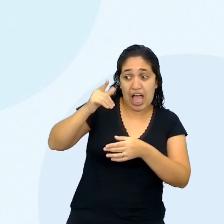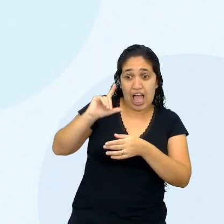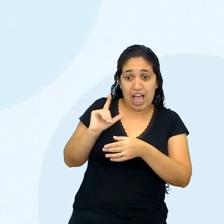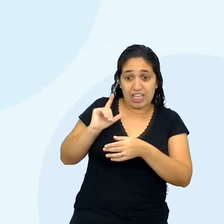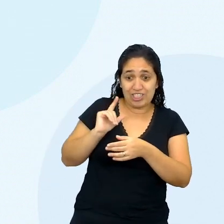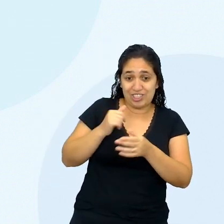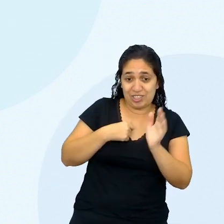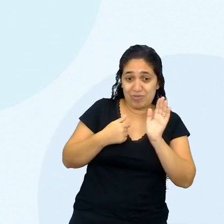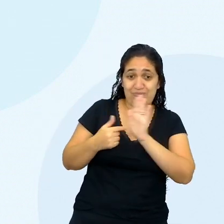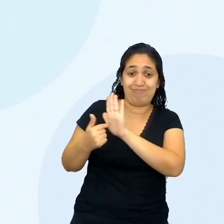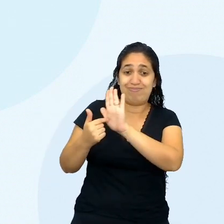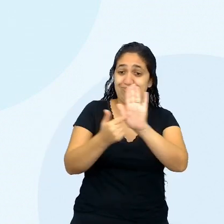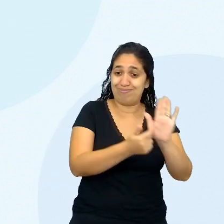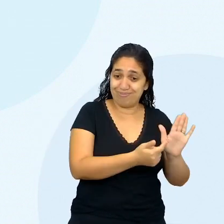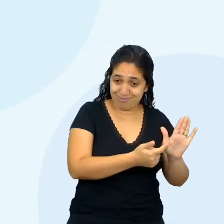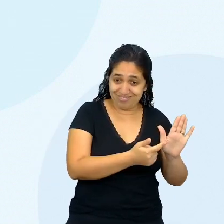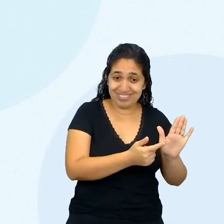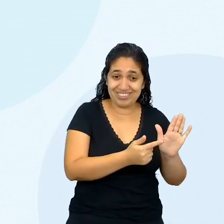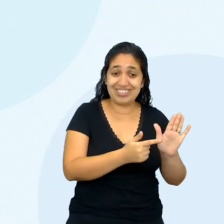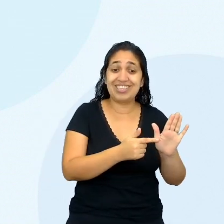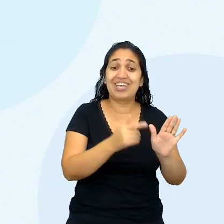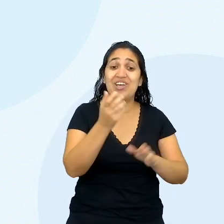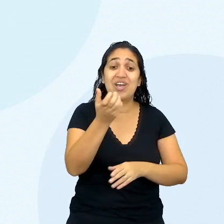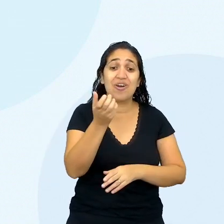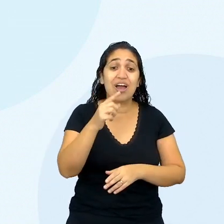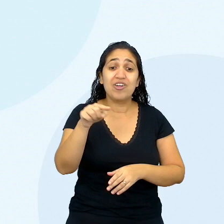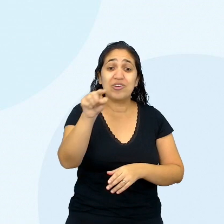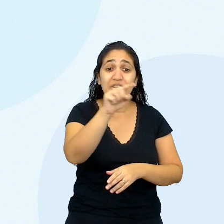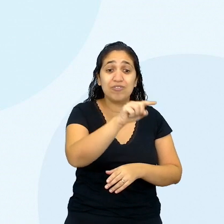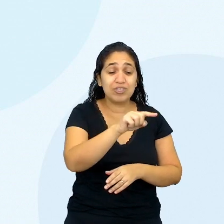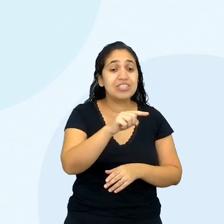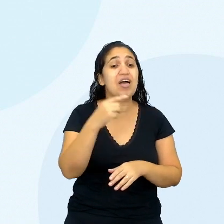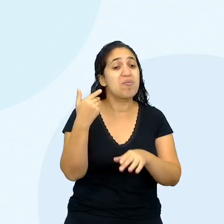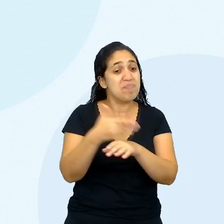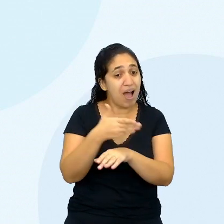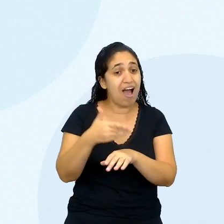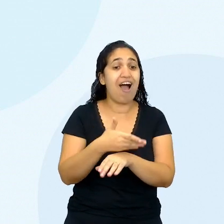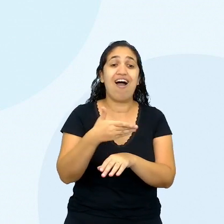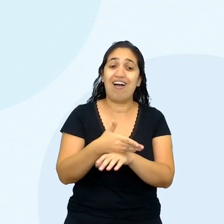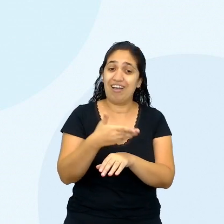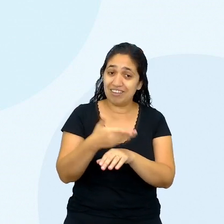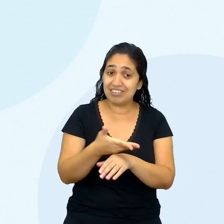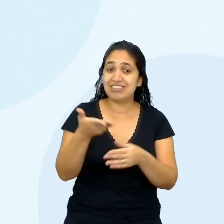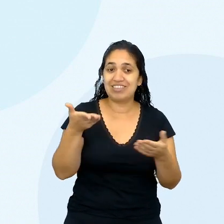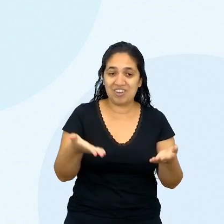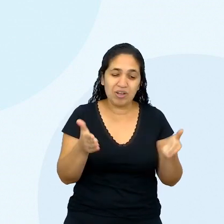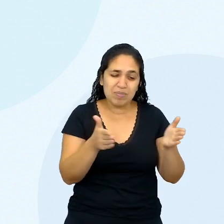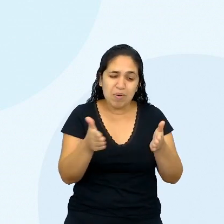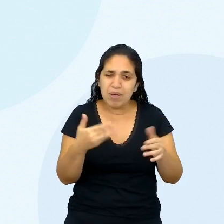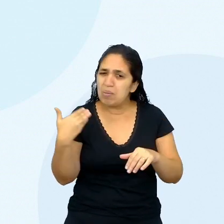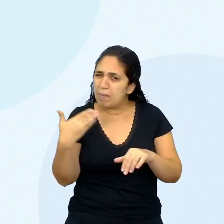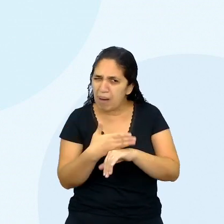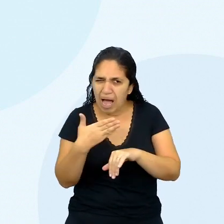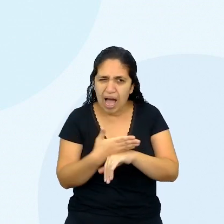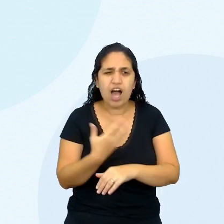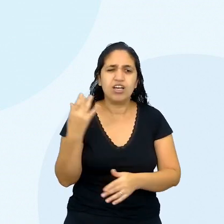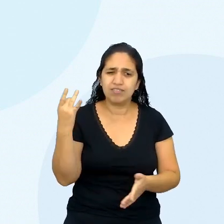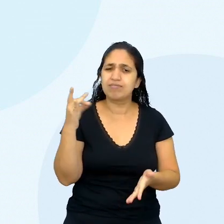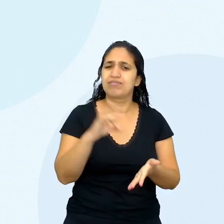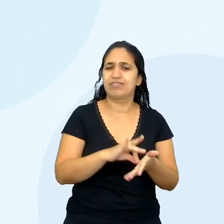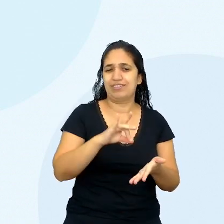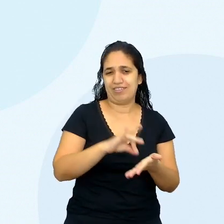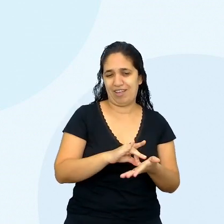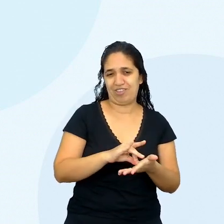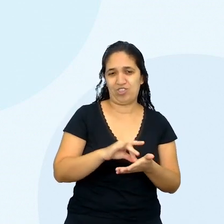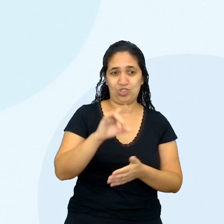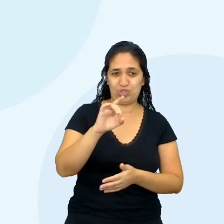passar a apresentação propriamente dita, eu queria que vocês ativamente participassem desse momento o máximo possível, né? Para não